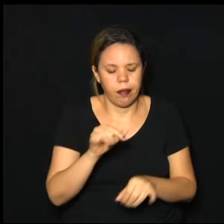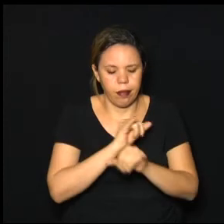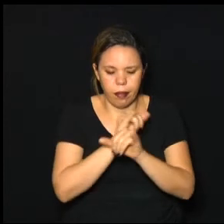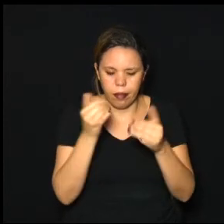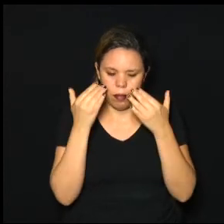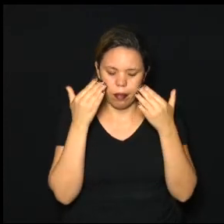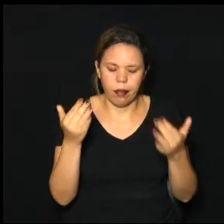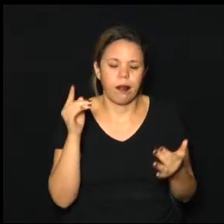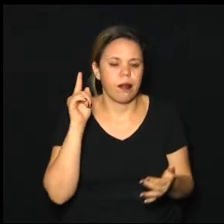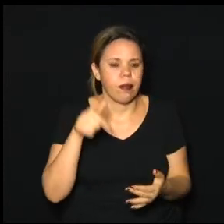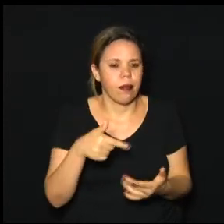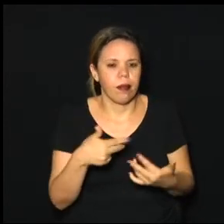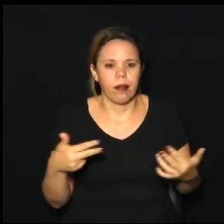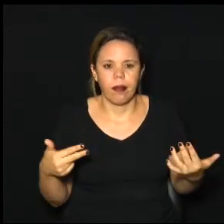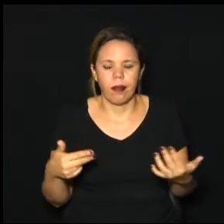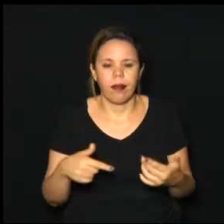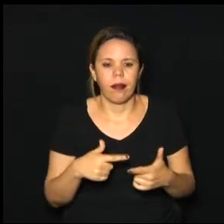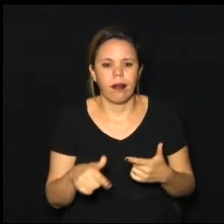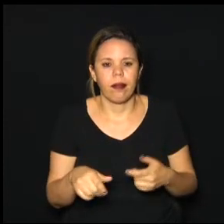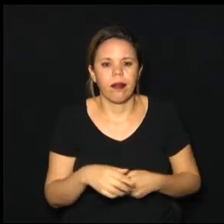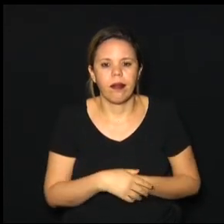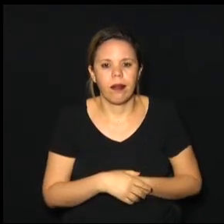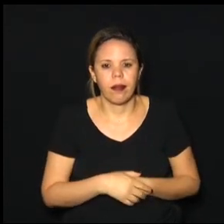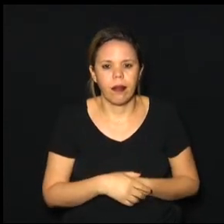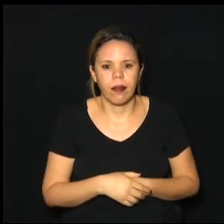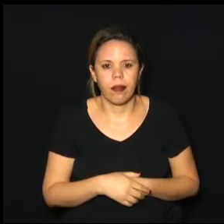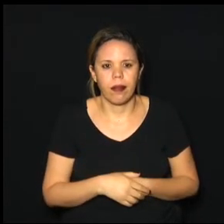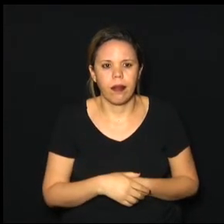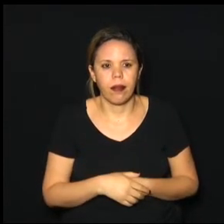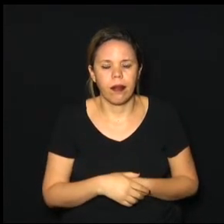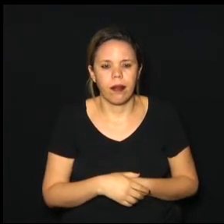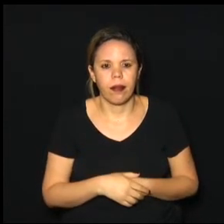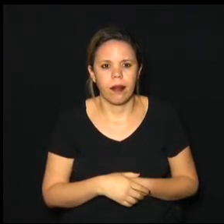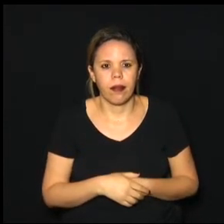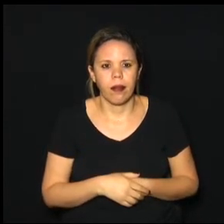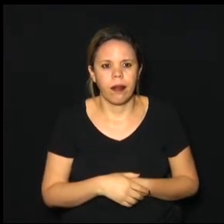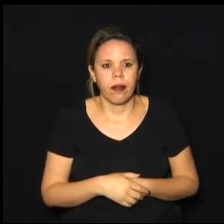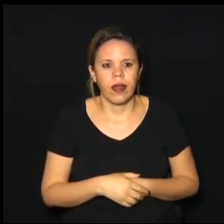expressamente esse tipo de situação, esse tipo de propaganda, perdão.